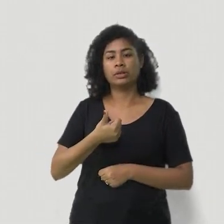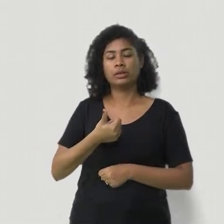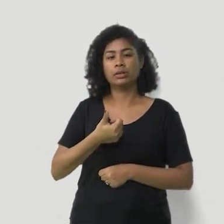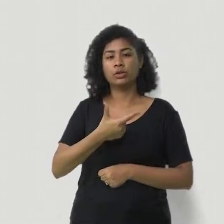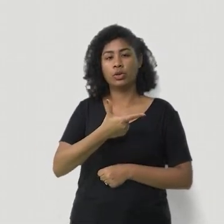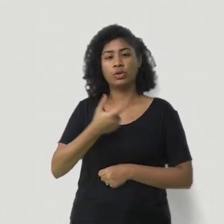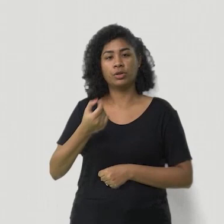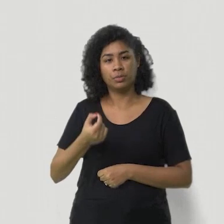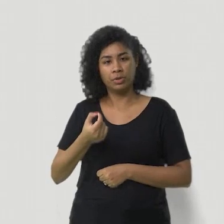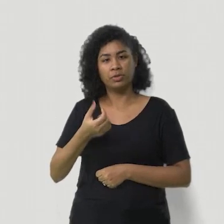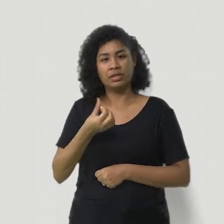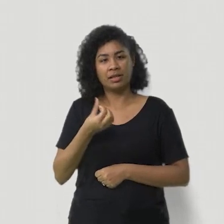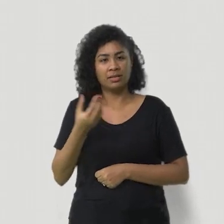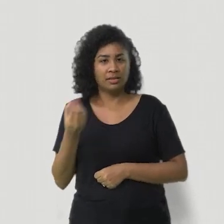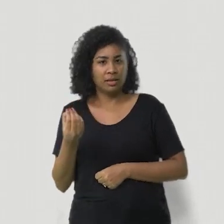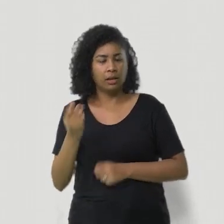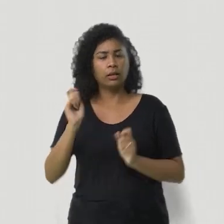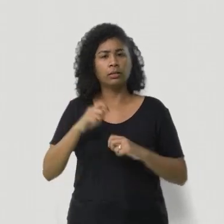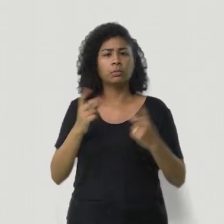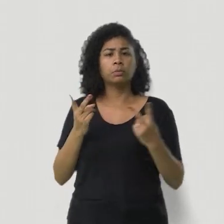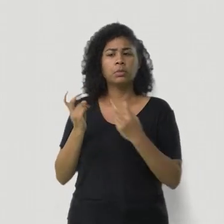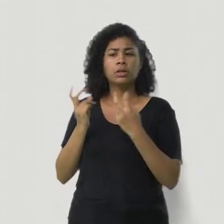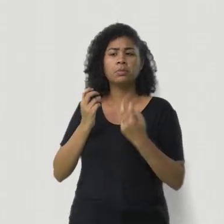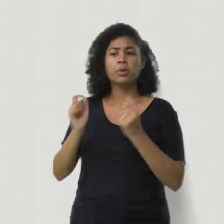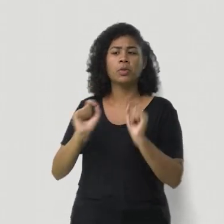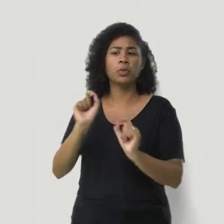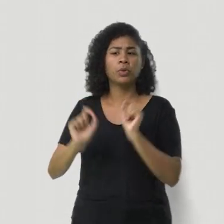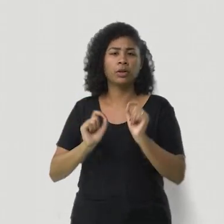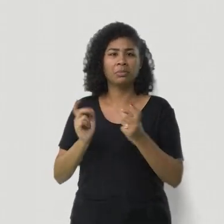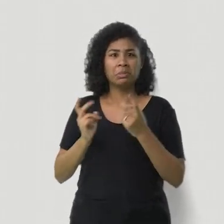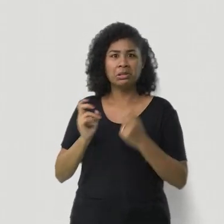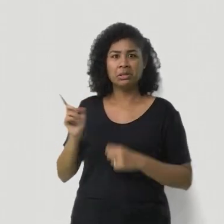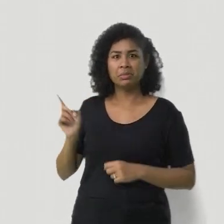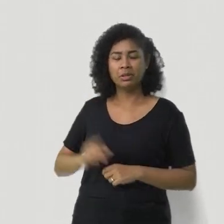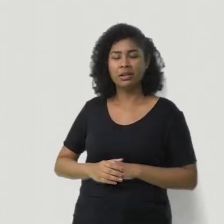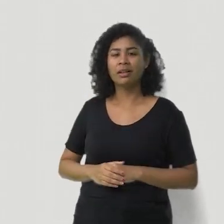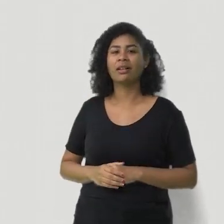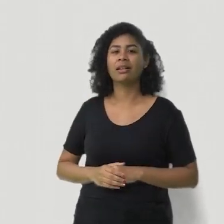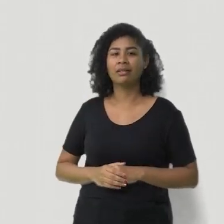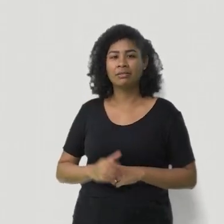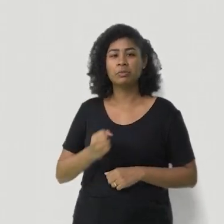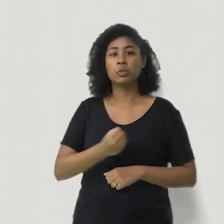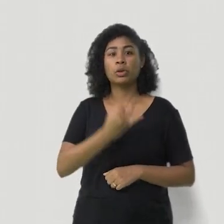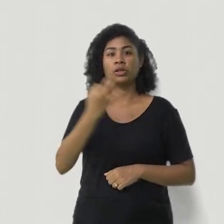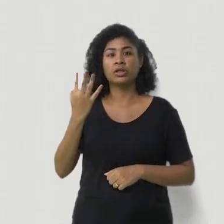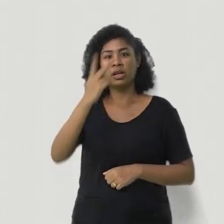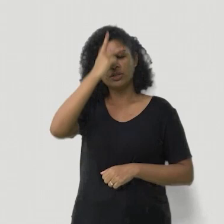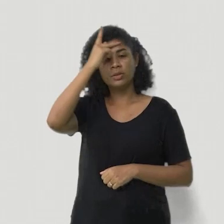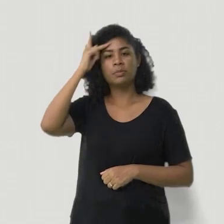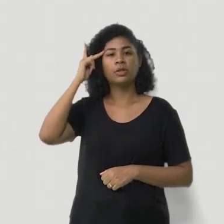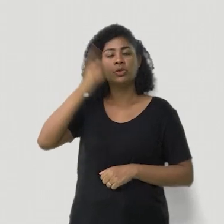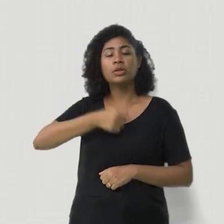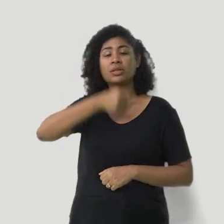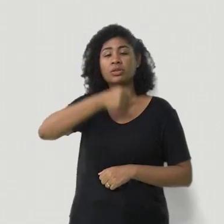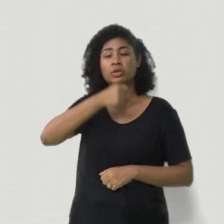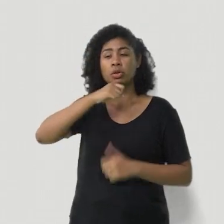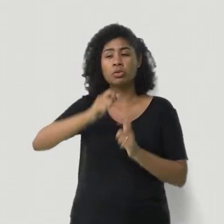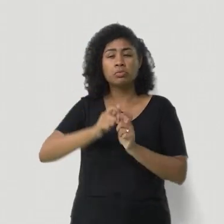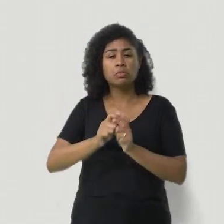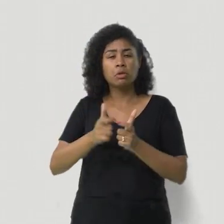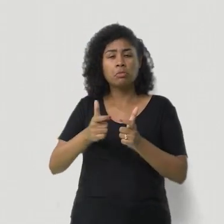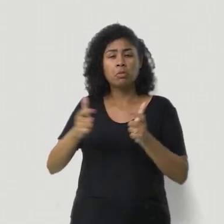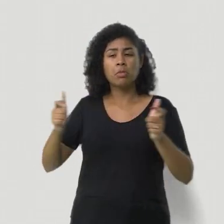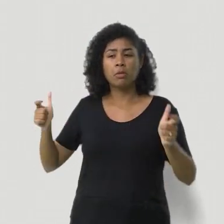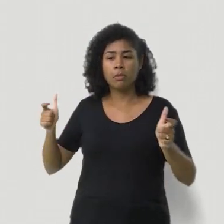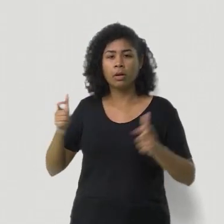observa aí na pirâmide etária do nosso país? Olha só, a quantidade de idosos aumentando cada vez mais e